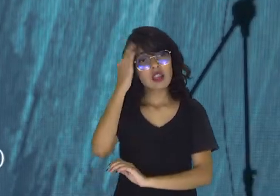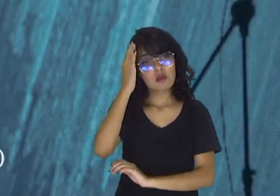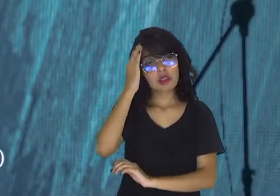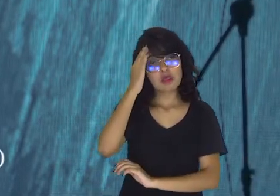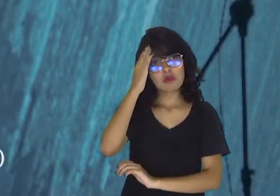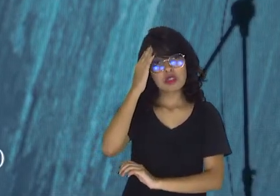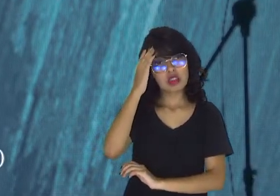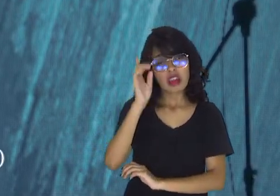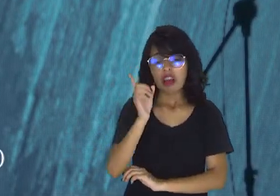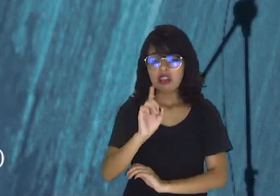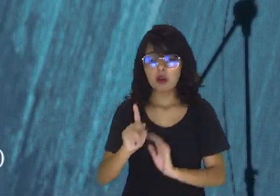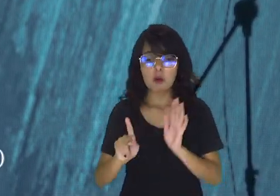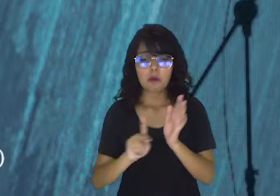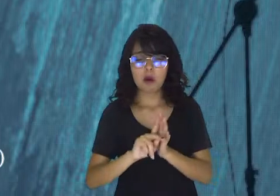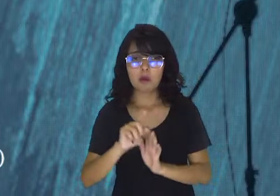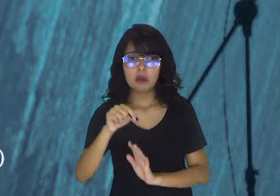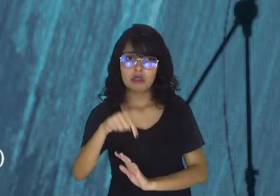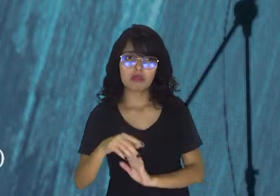peregrinos.